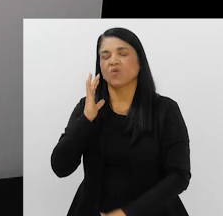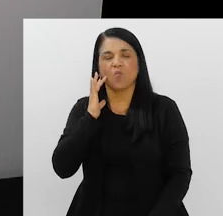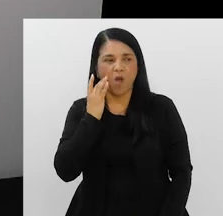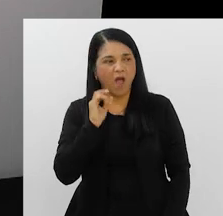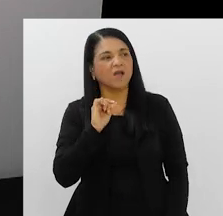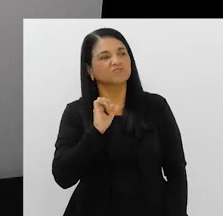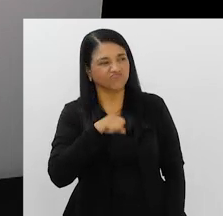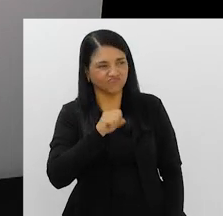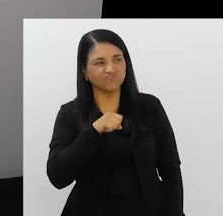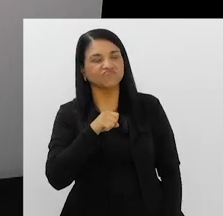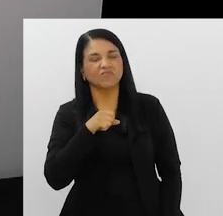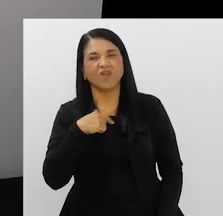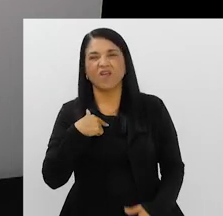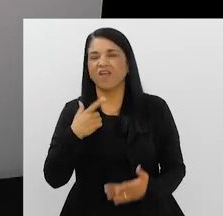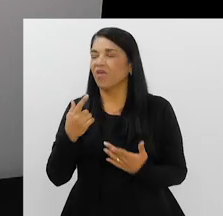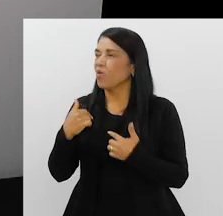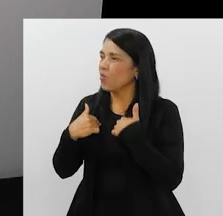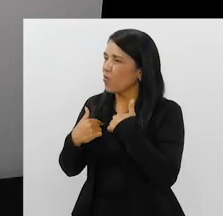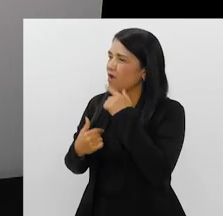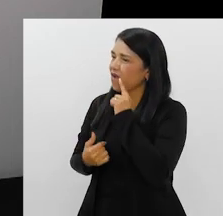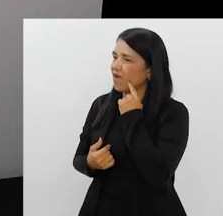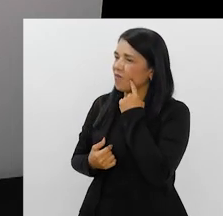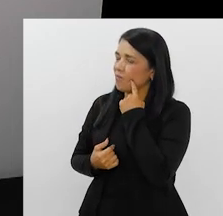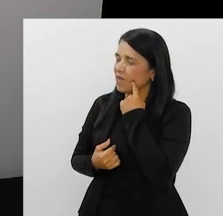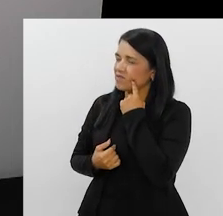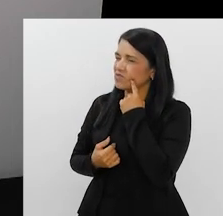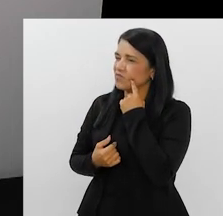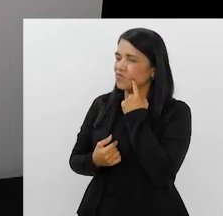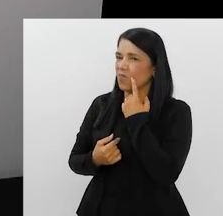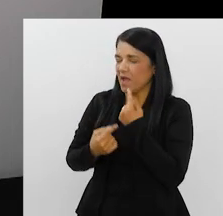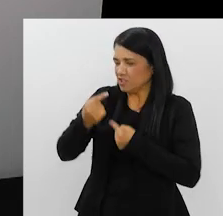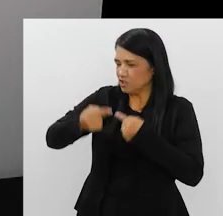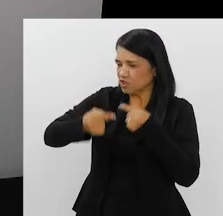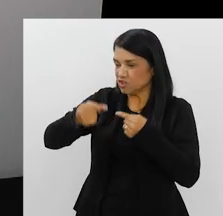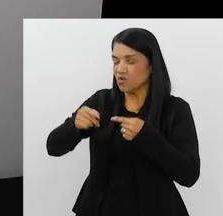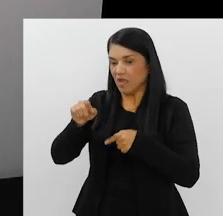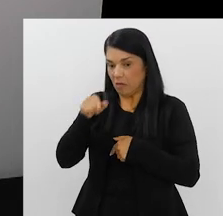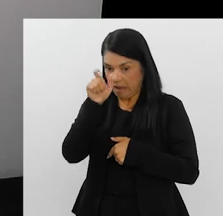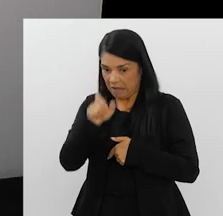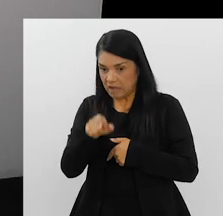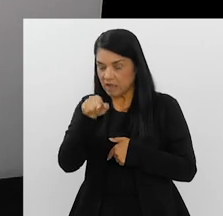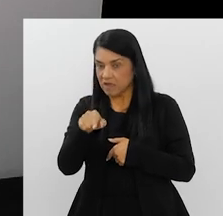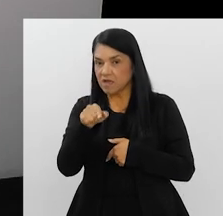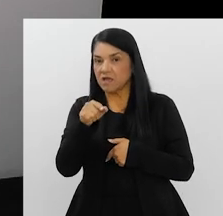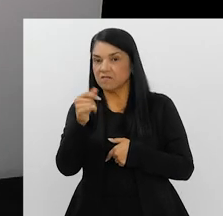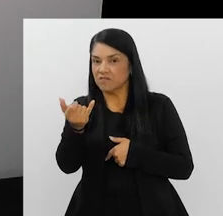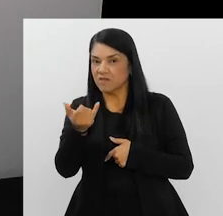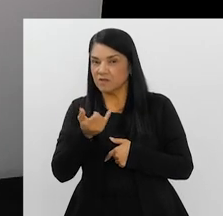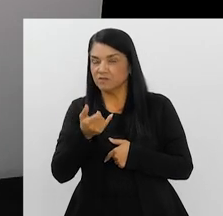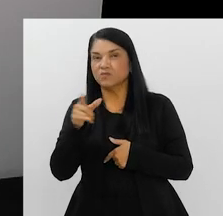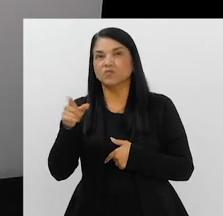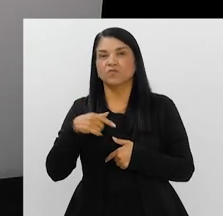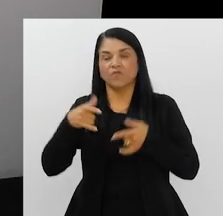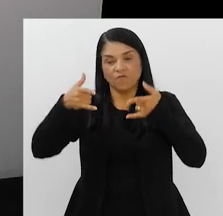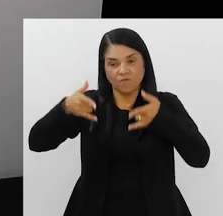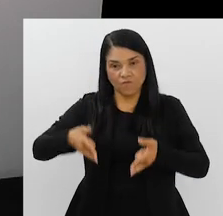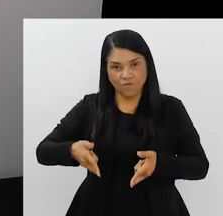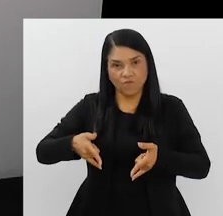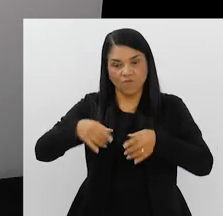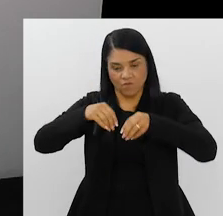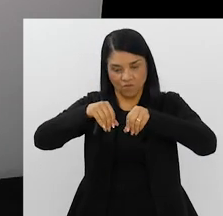Eu acho. A coisa ficou mais tensa, sei lá. Eu acho que, inclusive, isso que ela está falando no Velório da Rosa,